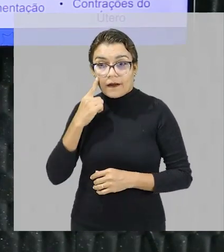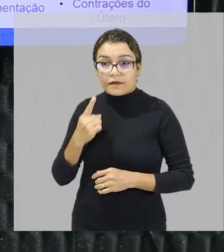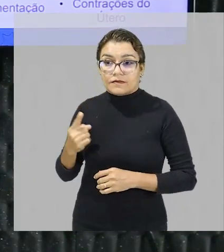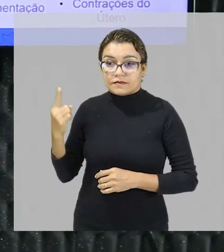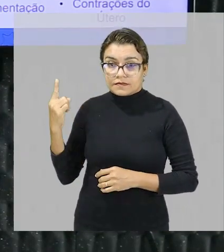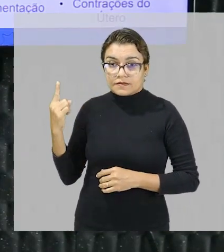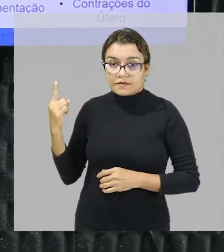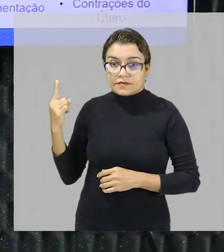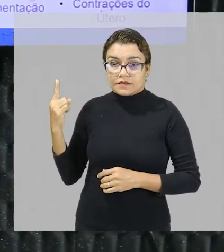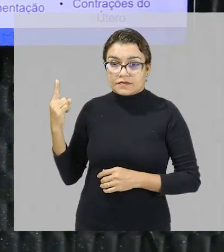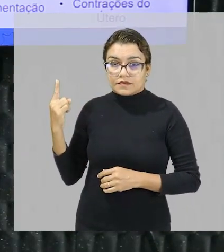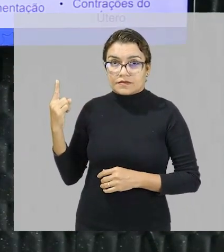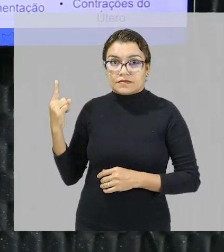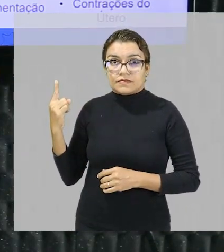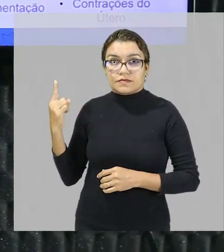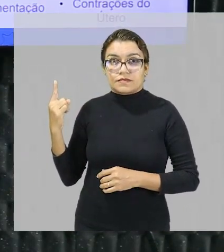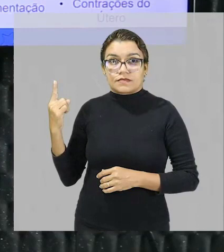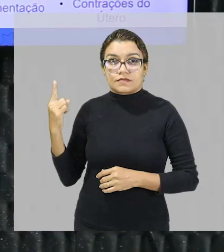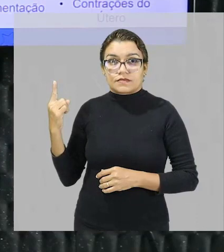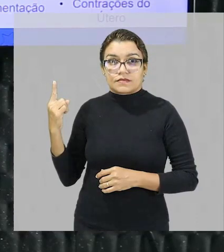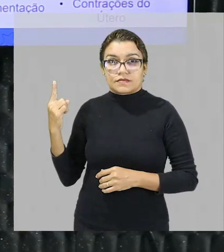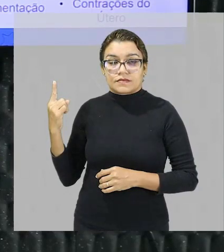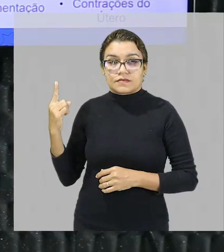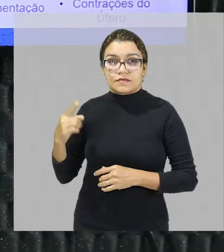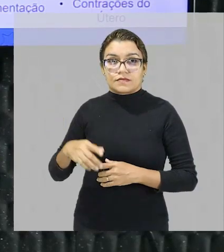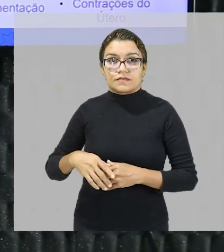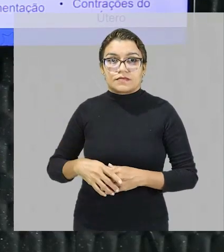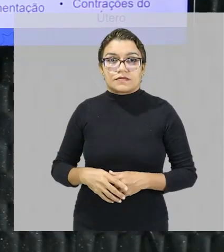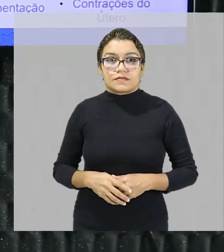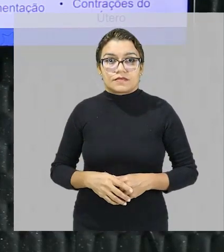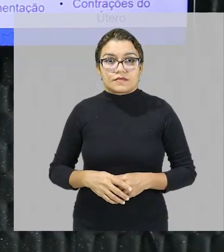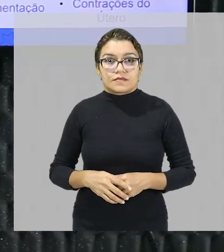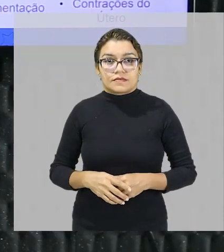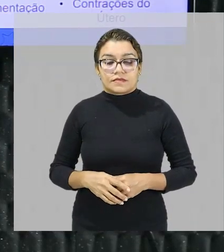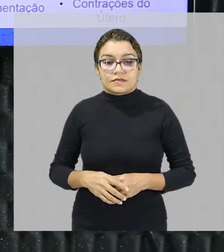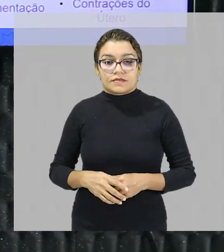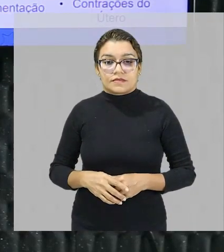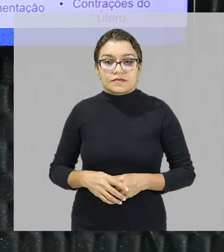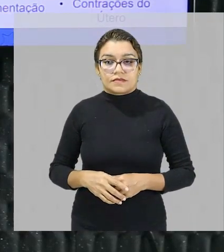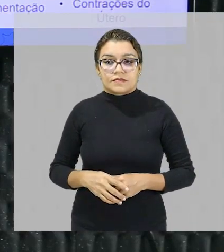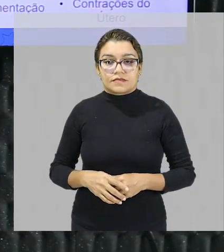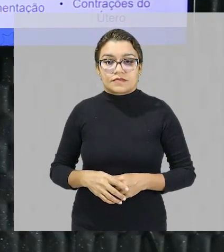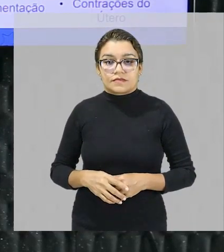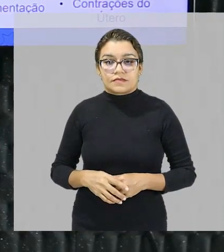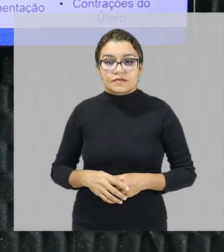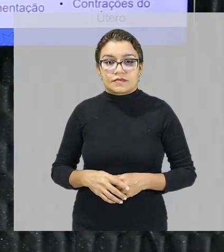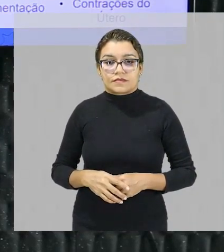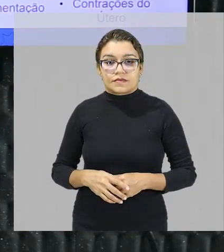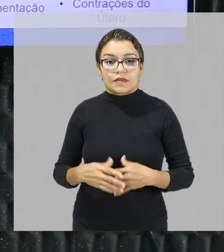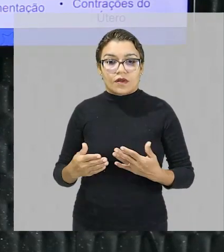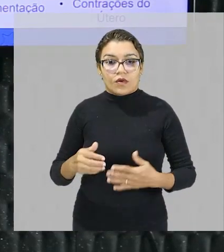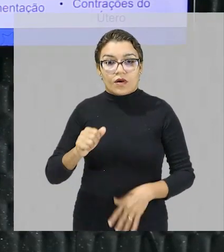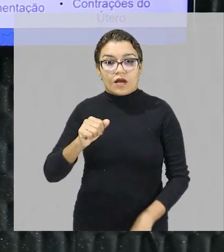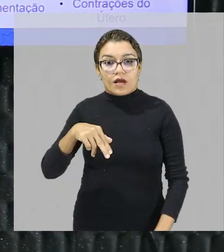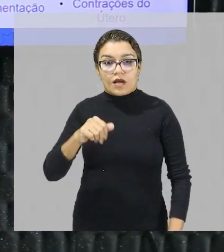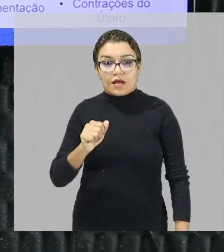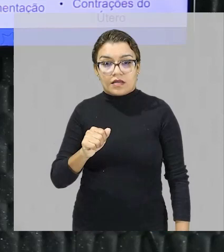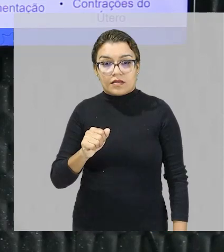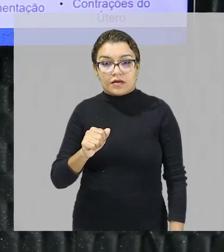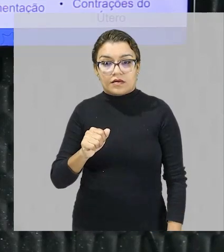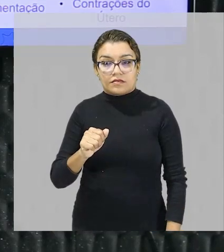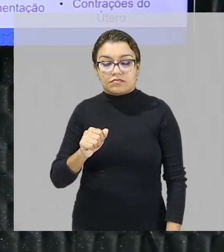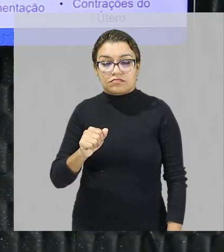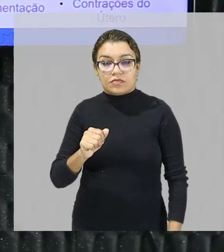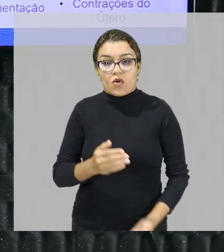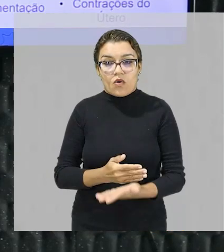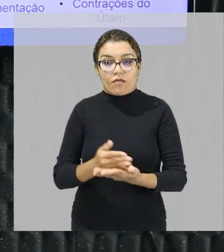e o gráfico 2 aos níveis de LH, Ana Cristina está entrando no período fértil. Olha aqui,